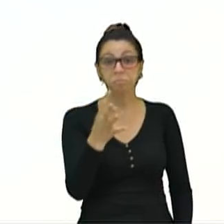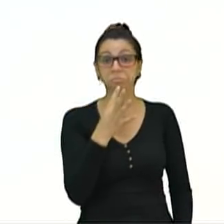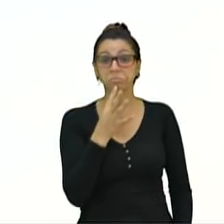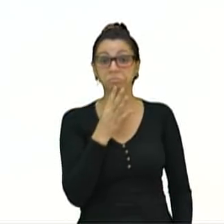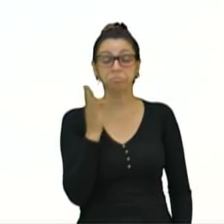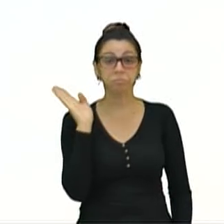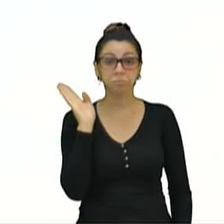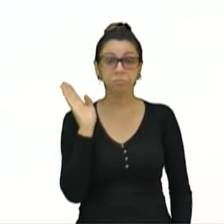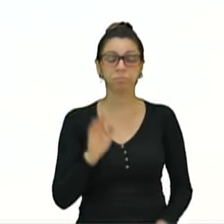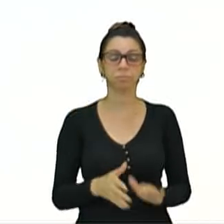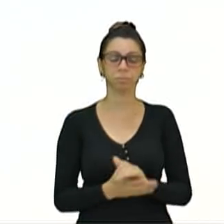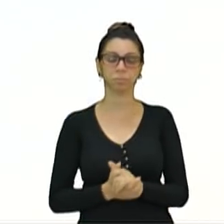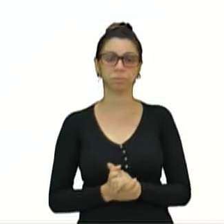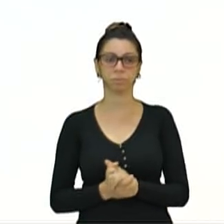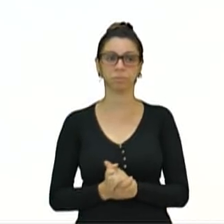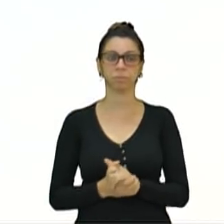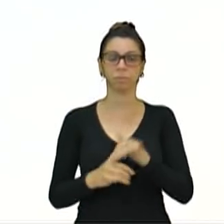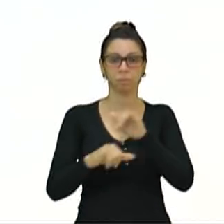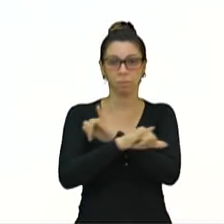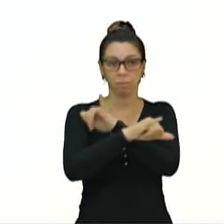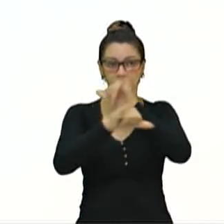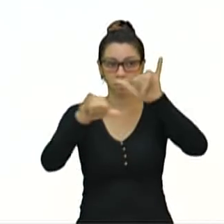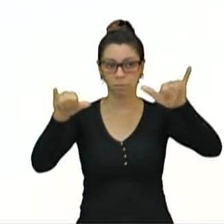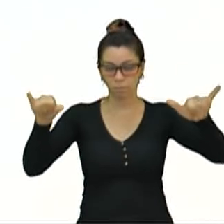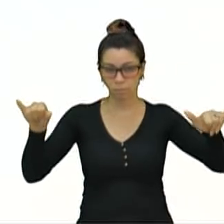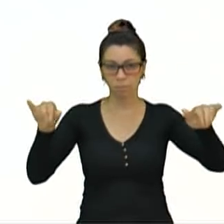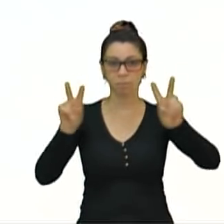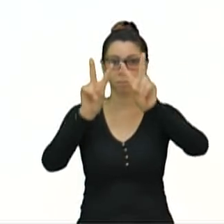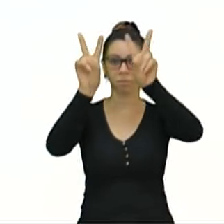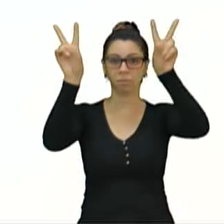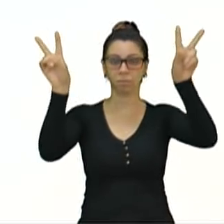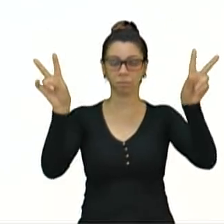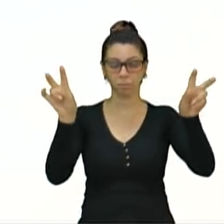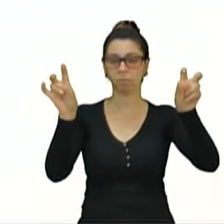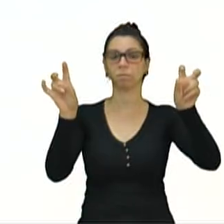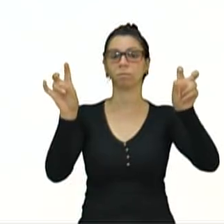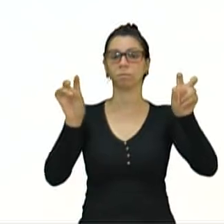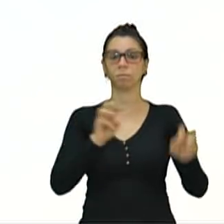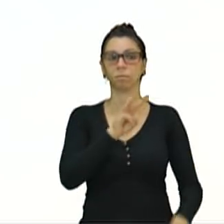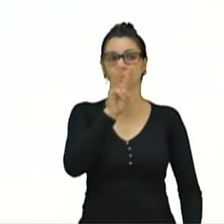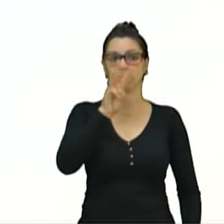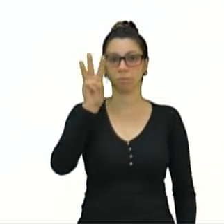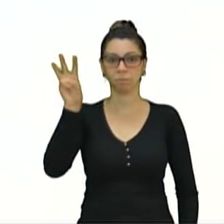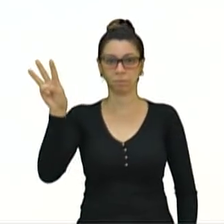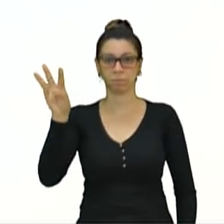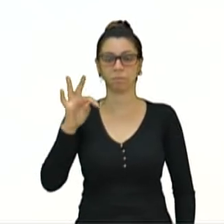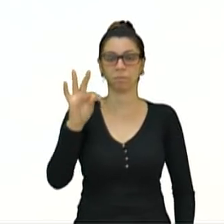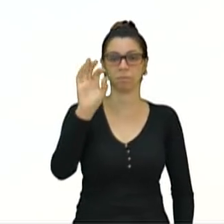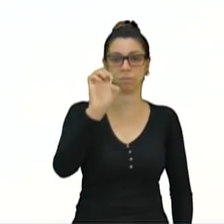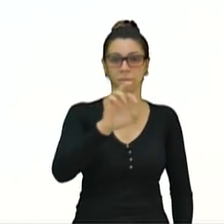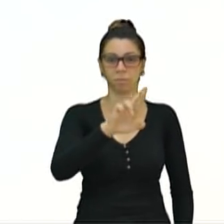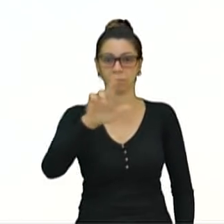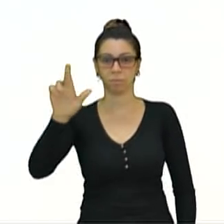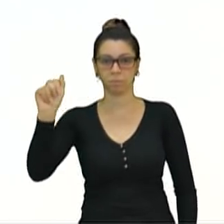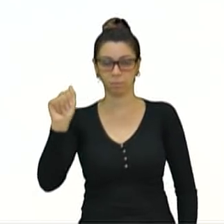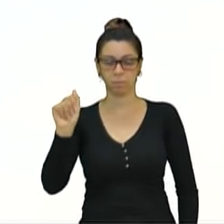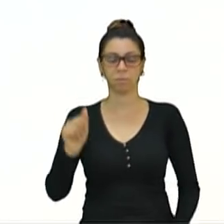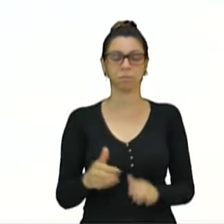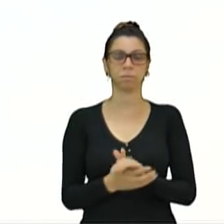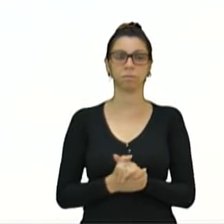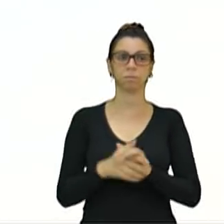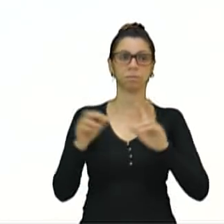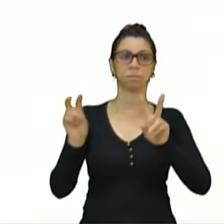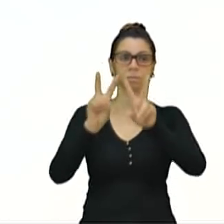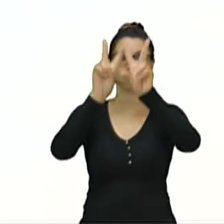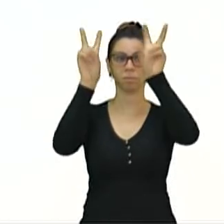essa reportagem, eu trago a chamada dela, eu retirei do site Terra e olha o título.